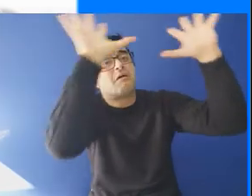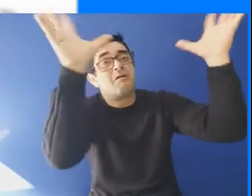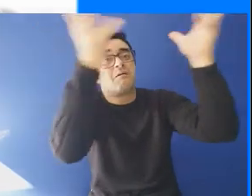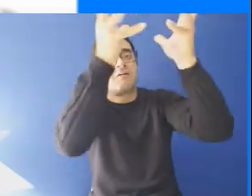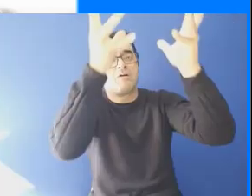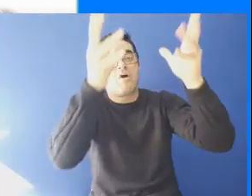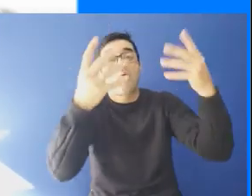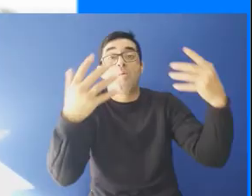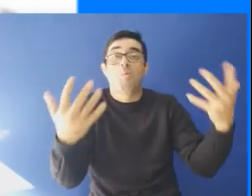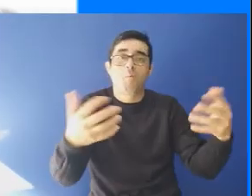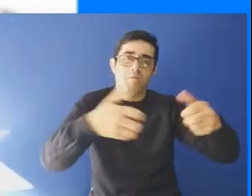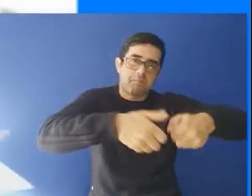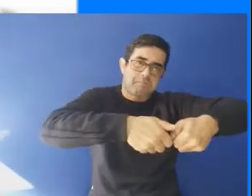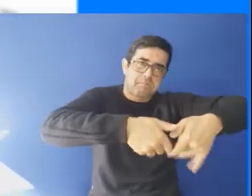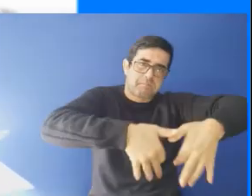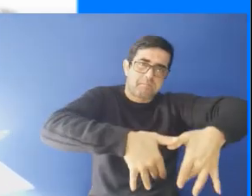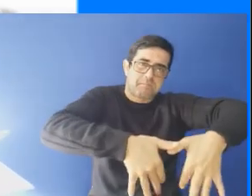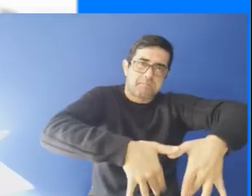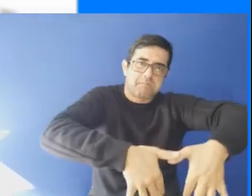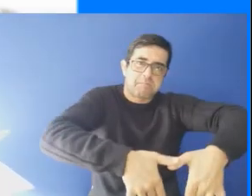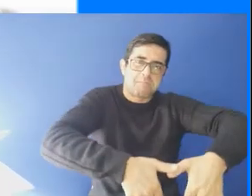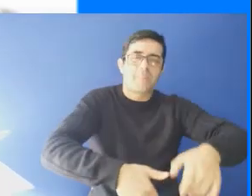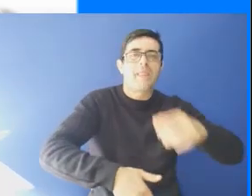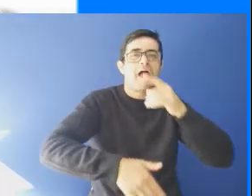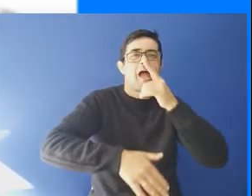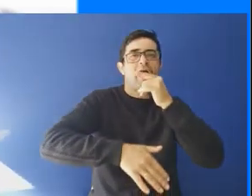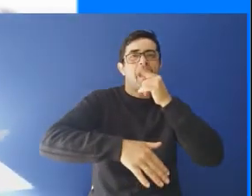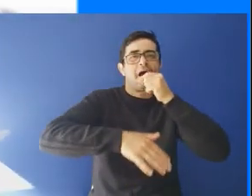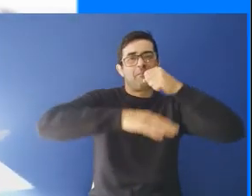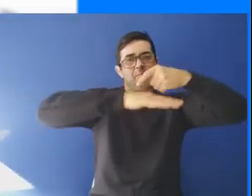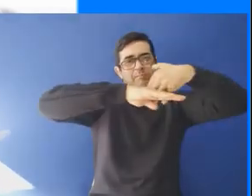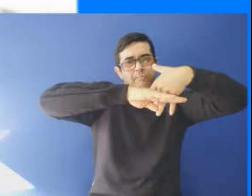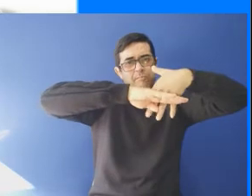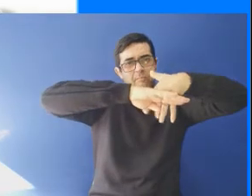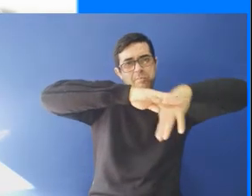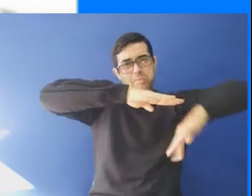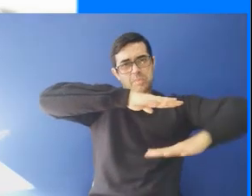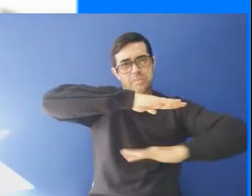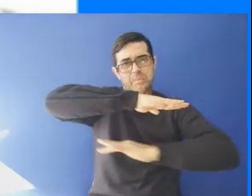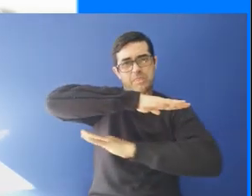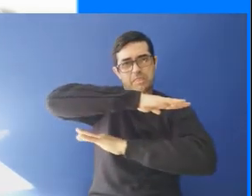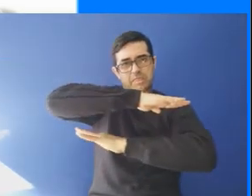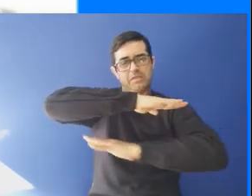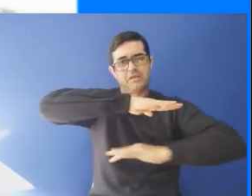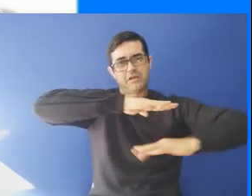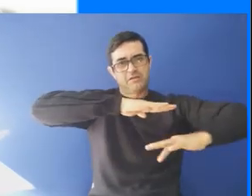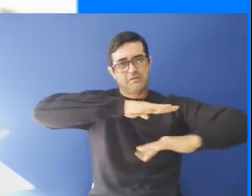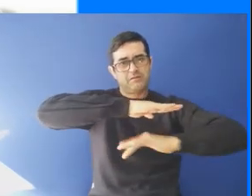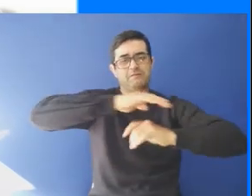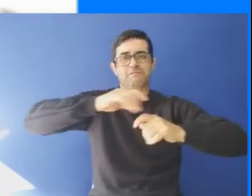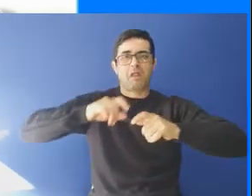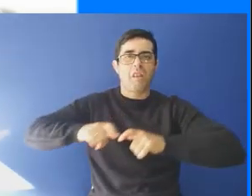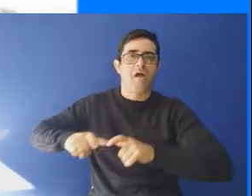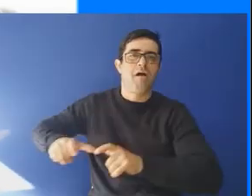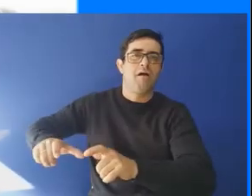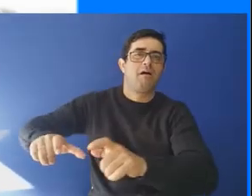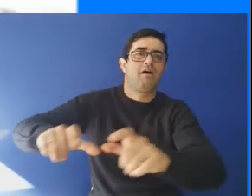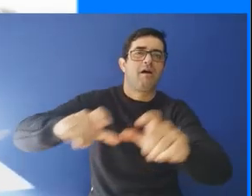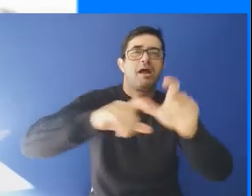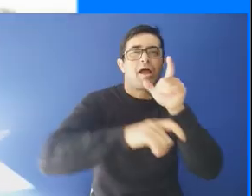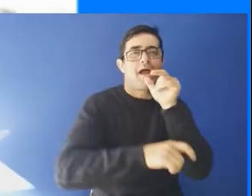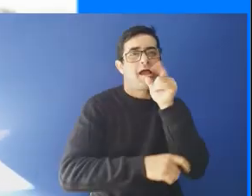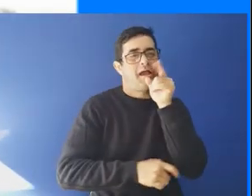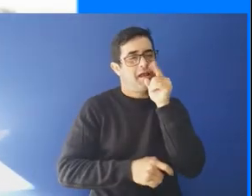fase gasosa e, portanto, contaminar a atmosfera, ou ainda se dissolver na água e serem arrastados tanto para os lençóis